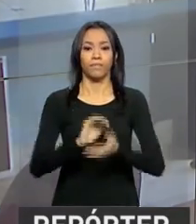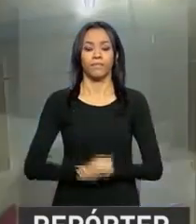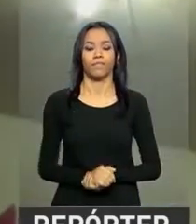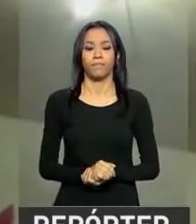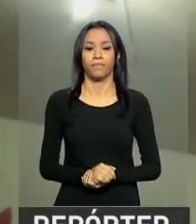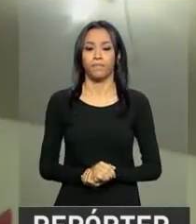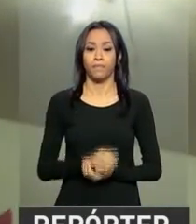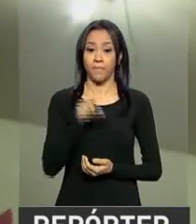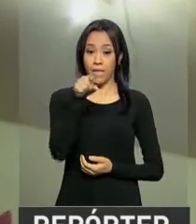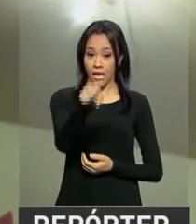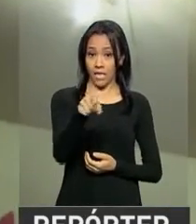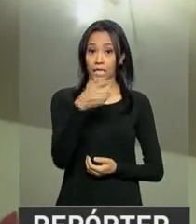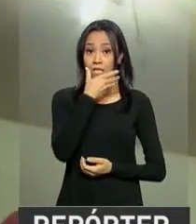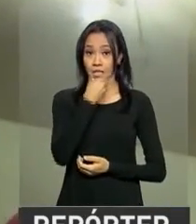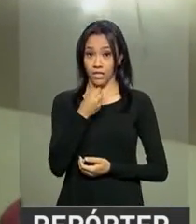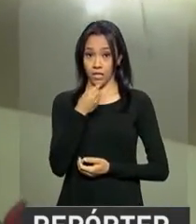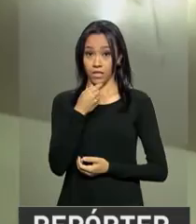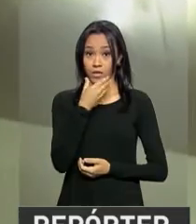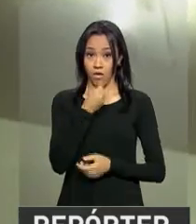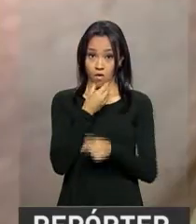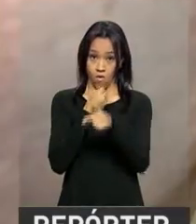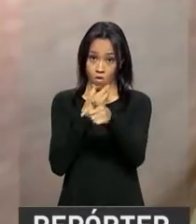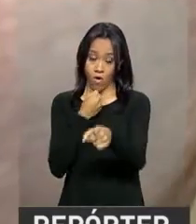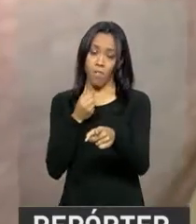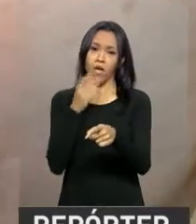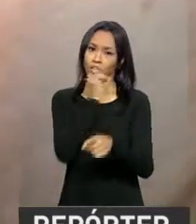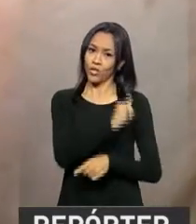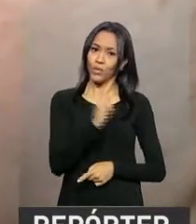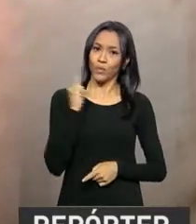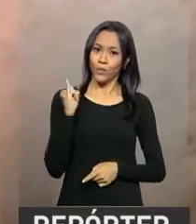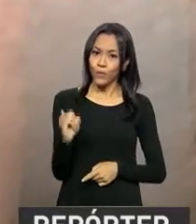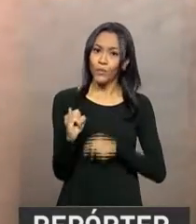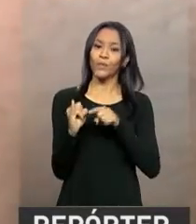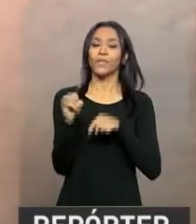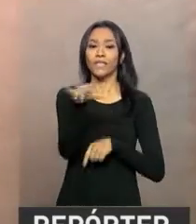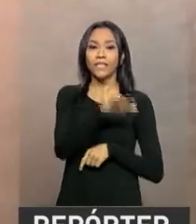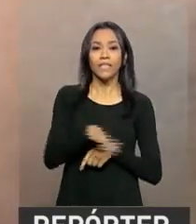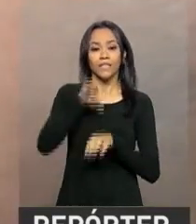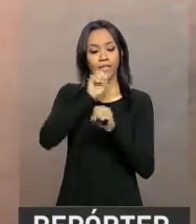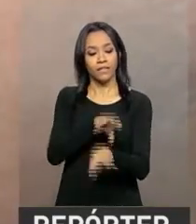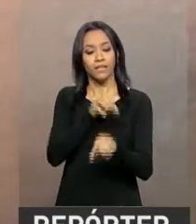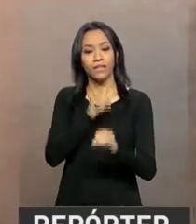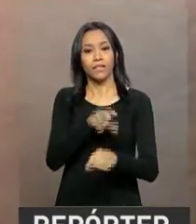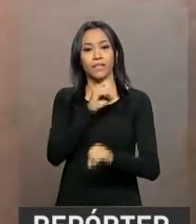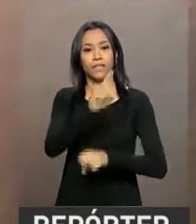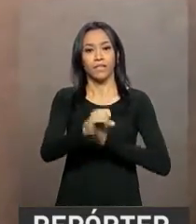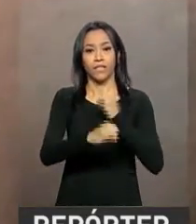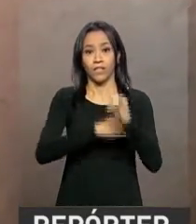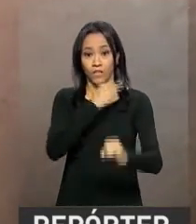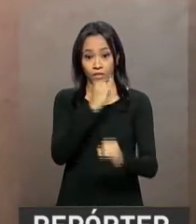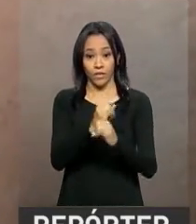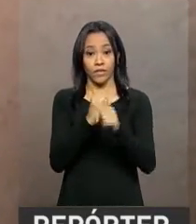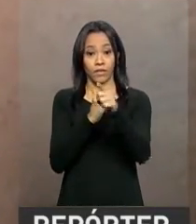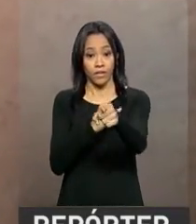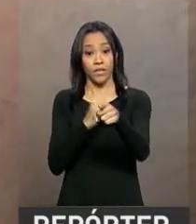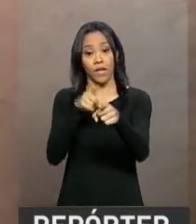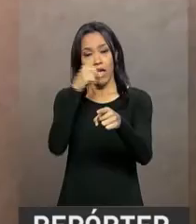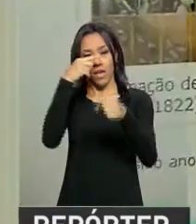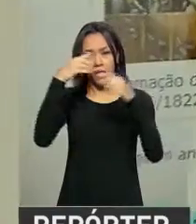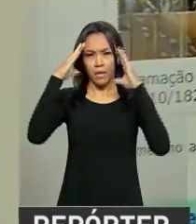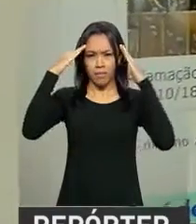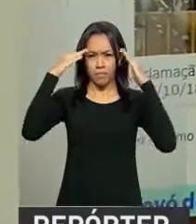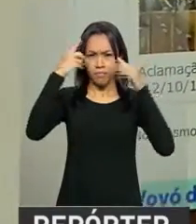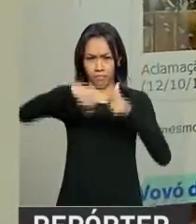Este instrutor de informática com baixa visão está acostumado com tecnologias que facilitam a vida de pessoas com